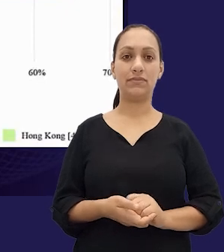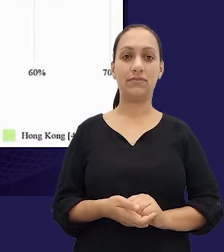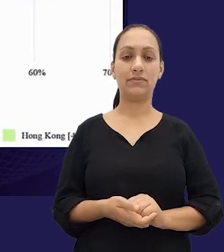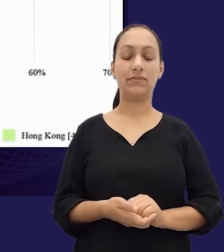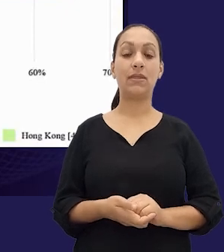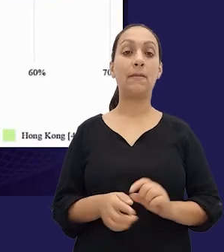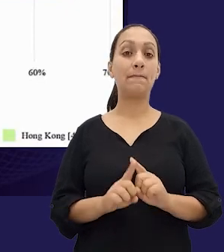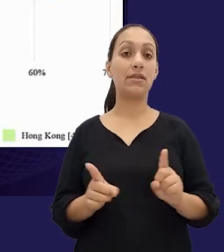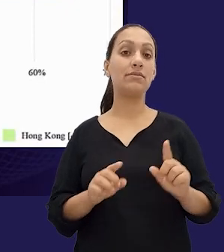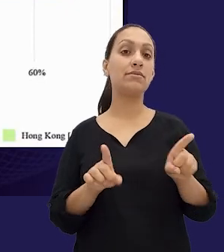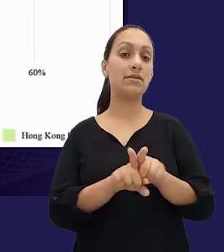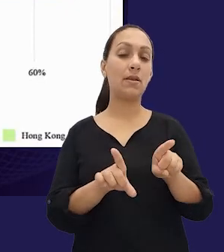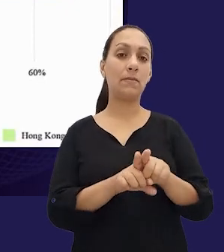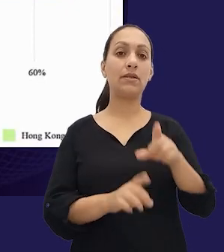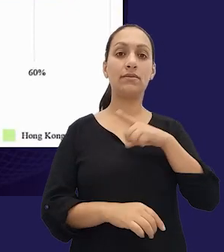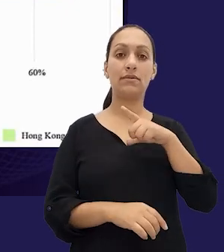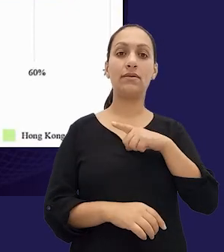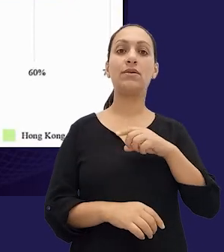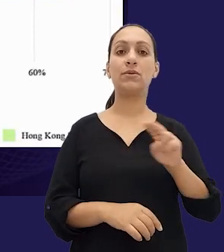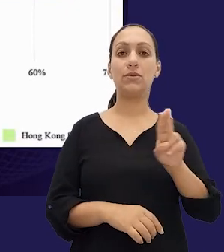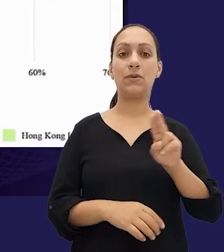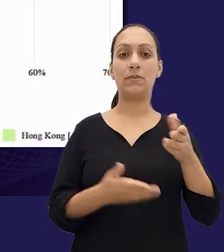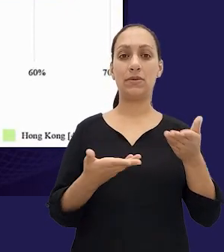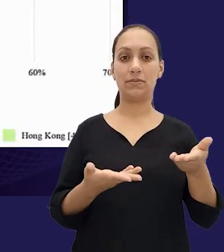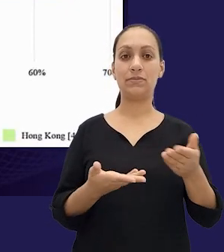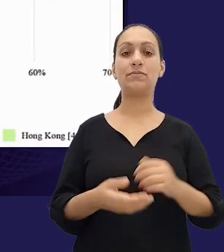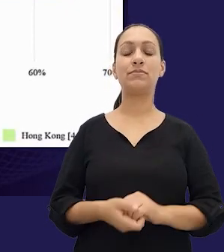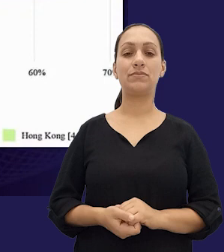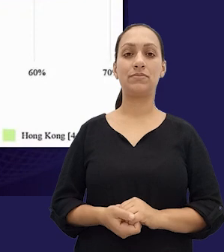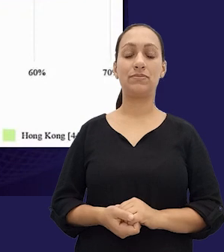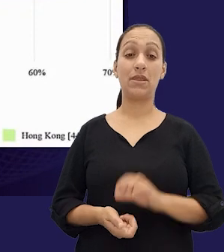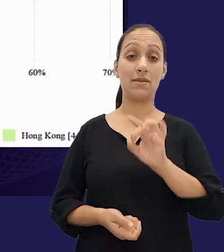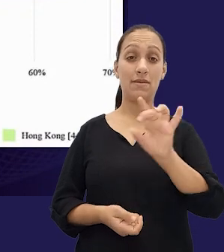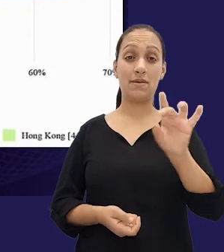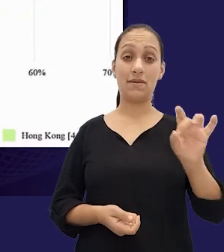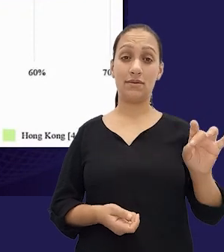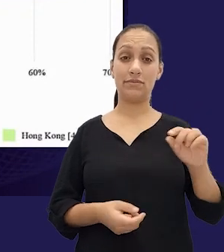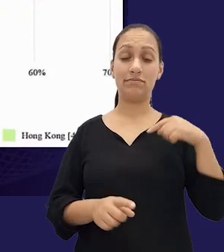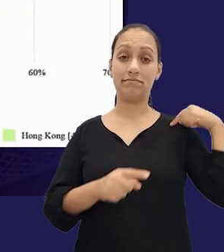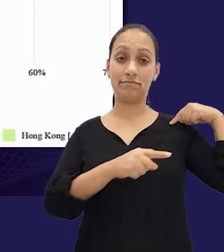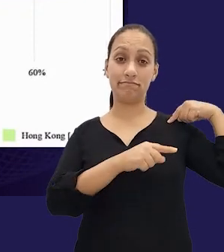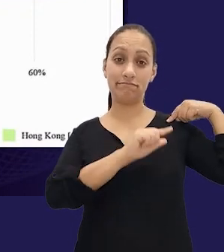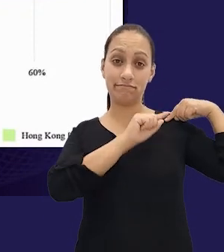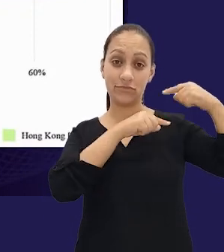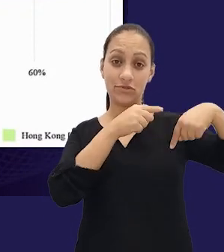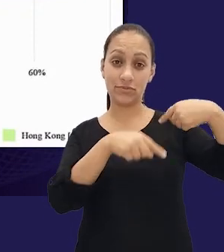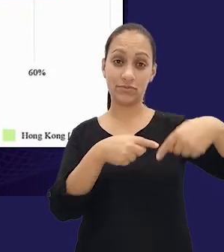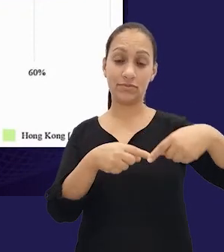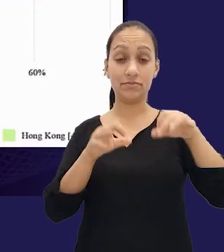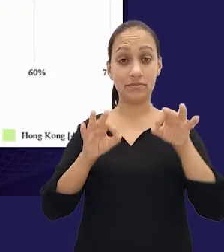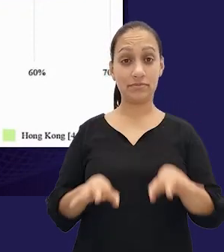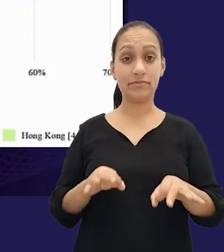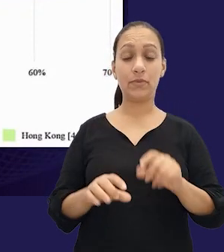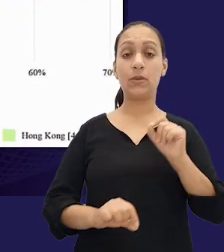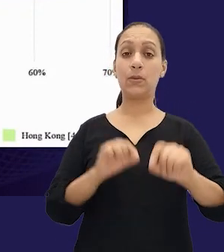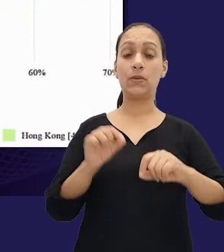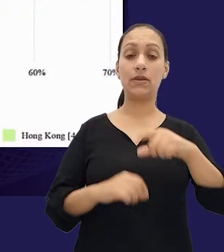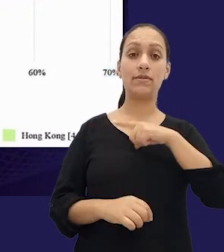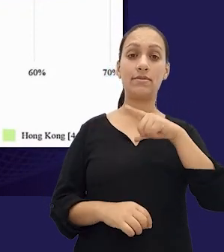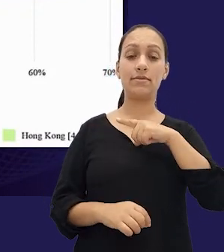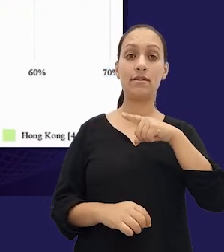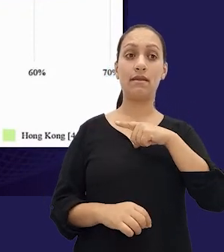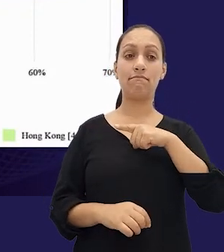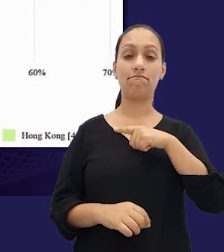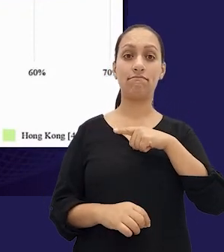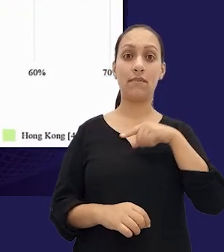também levofloxacina, gatifloxacina, moxifloxacina, né? Cada uma aí nas suas gerações, certo? Então, o que fica evidente